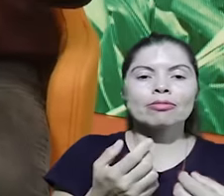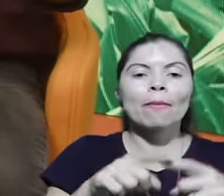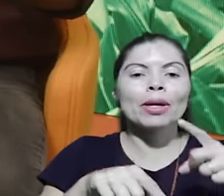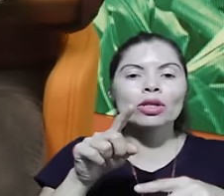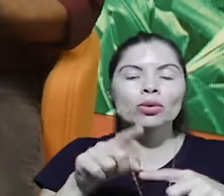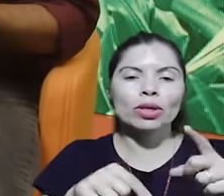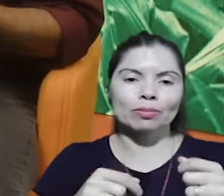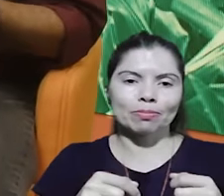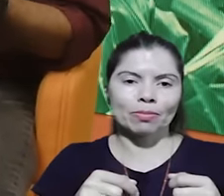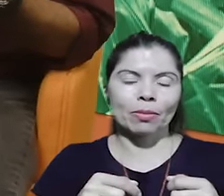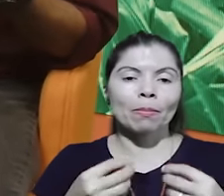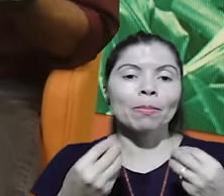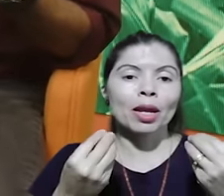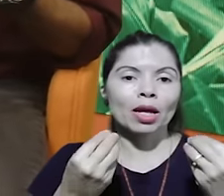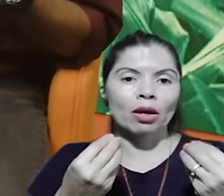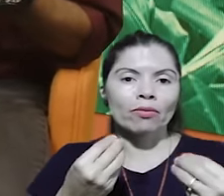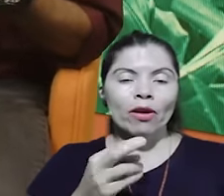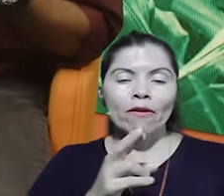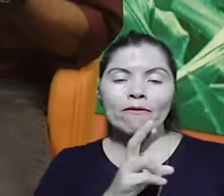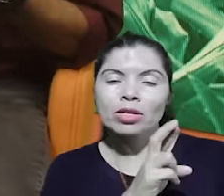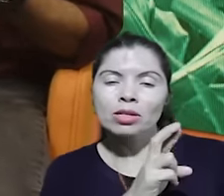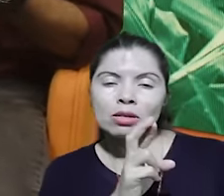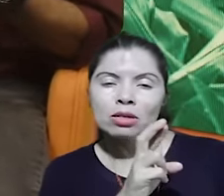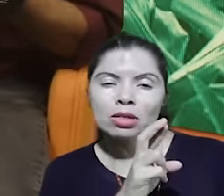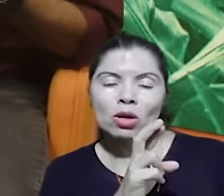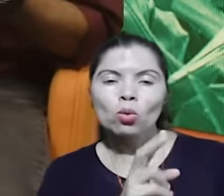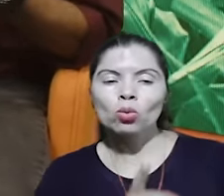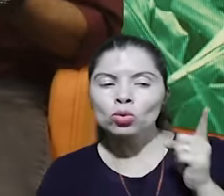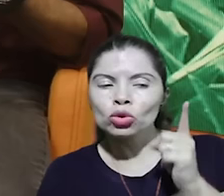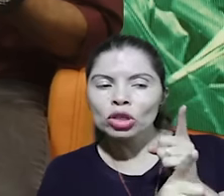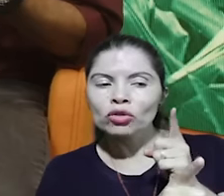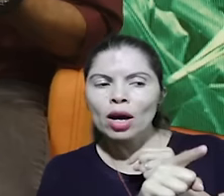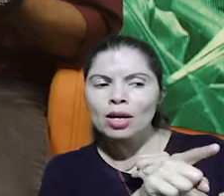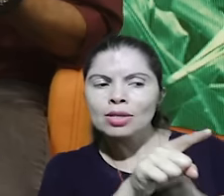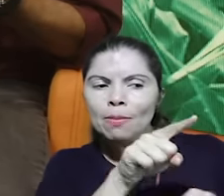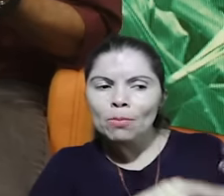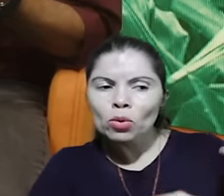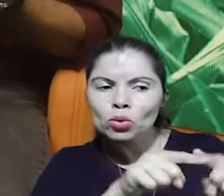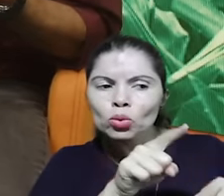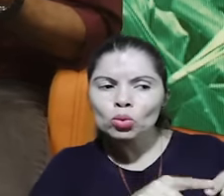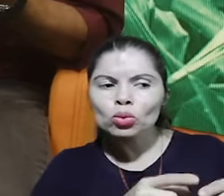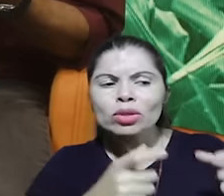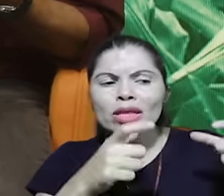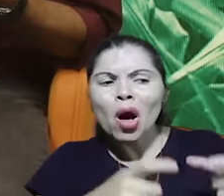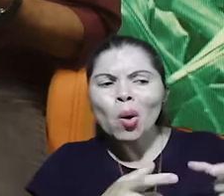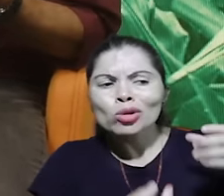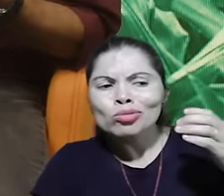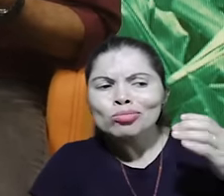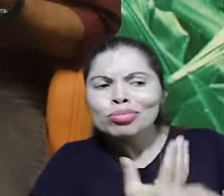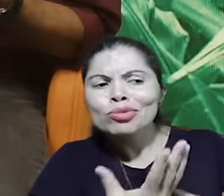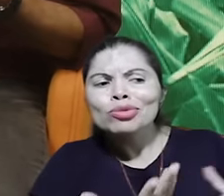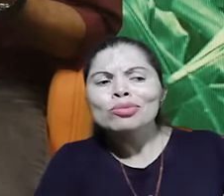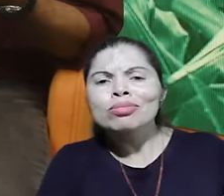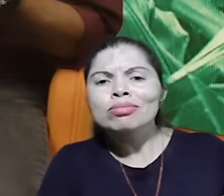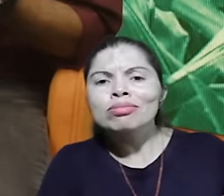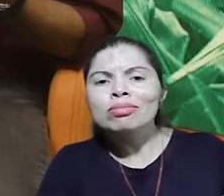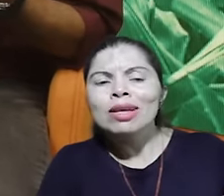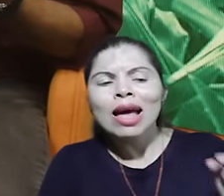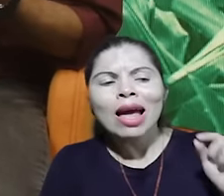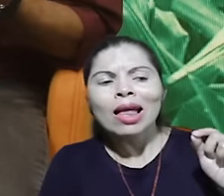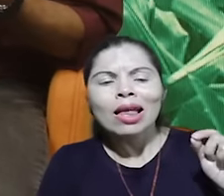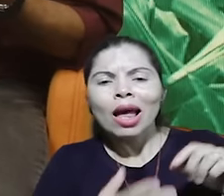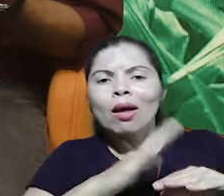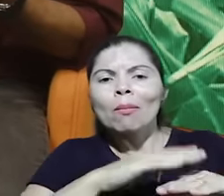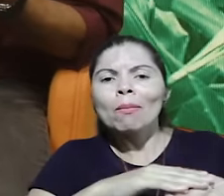é mais né E para identificar que aquele produto veio de um de uma de um determinado produtor rural vamos deixar assim